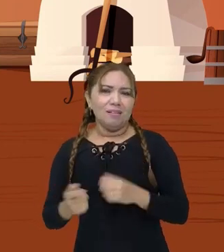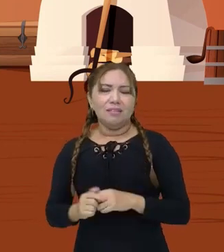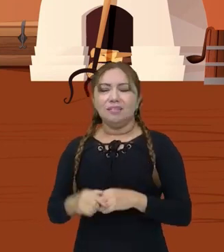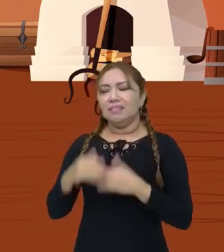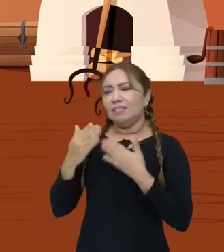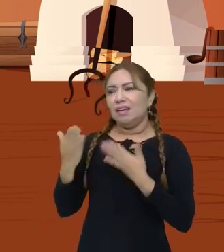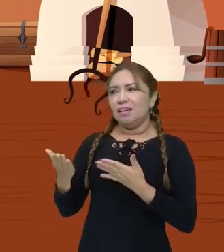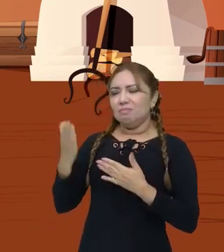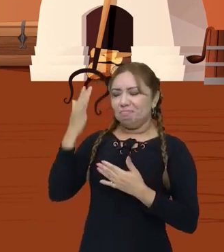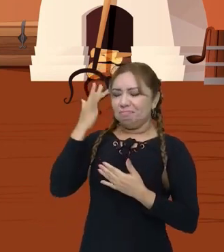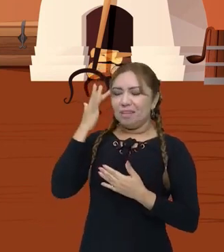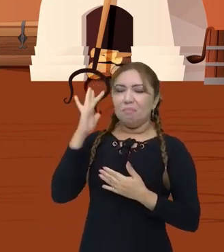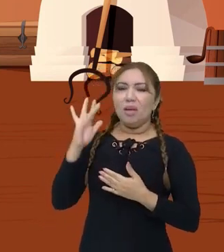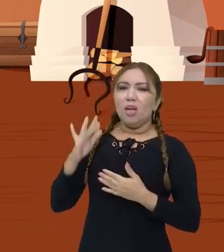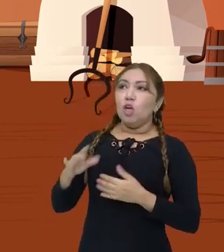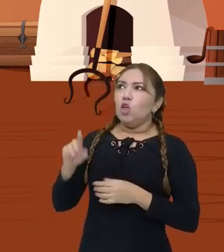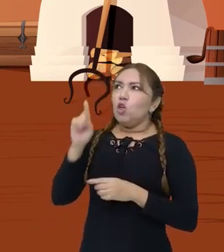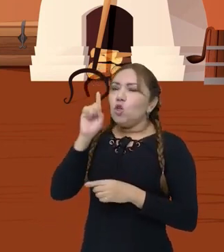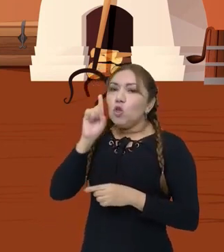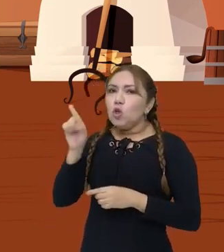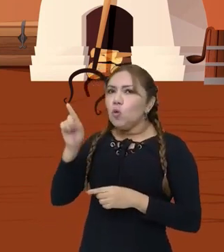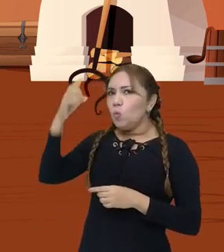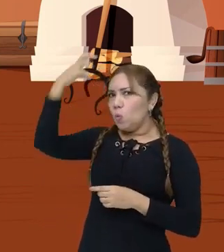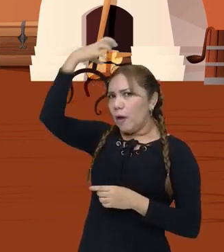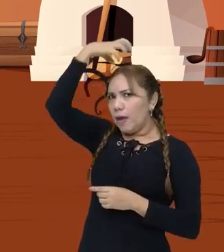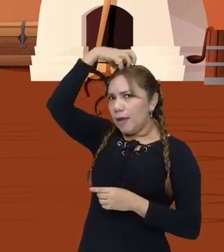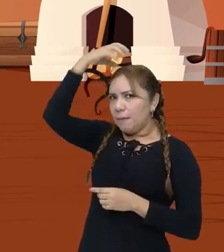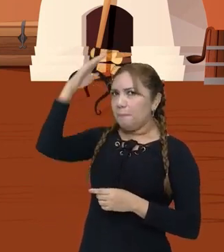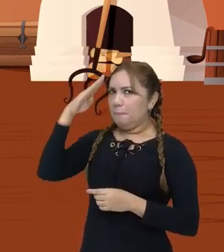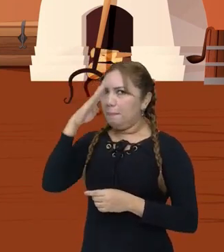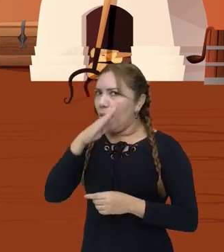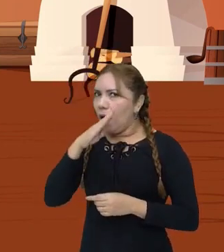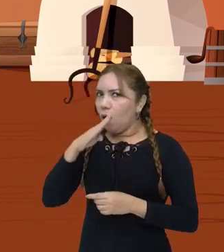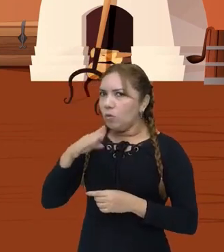plano do rei malvado.